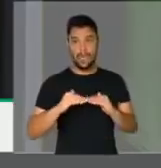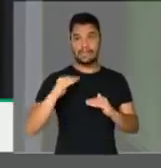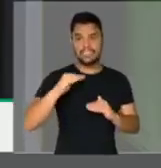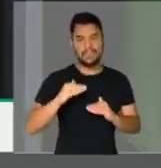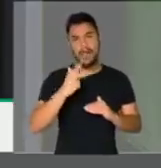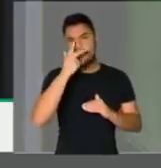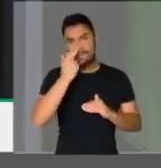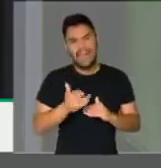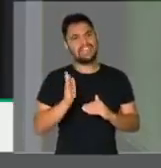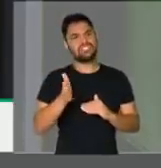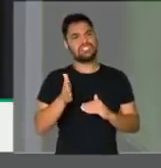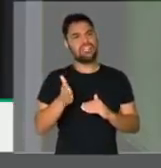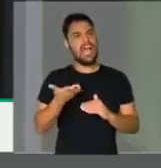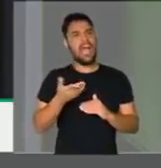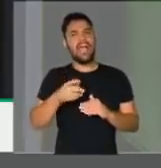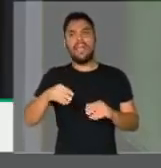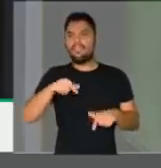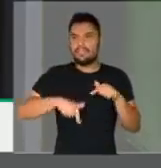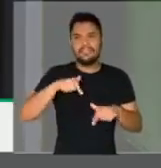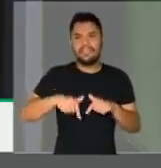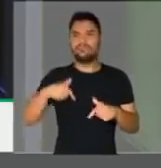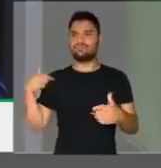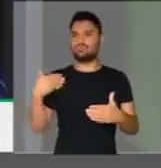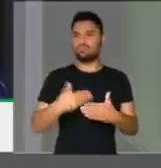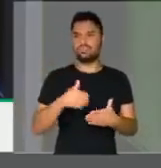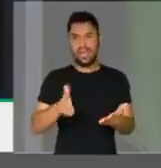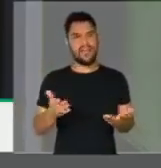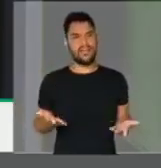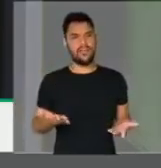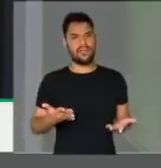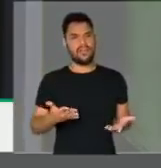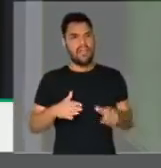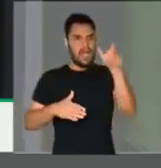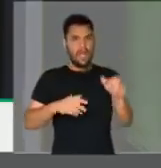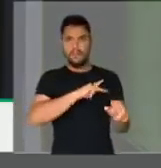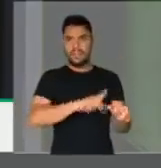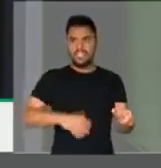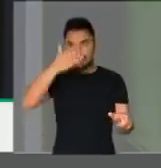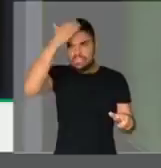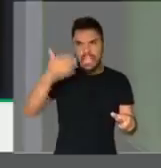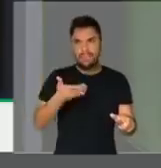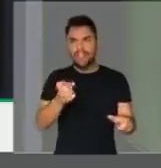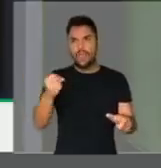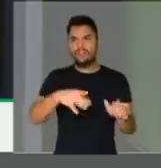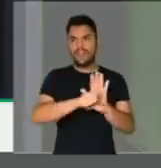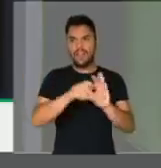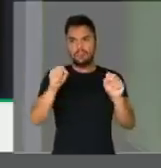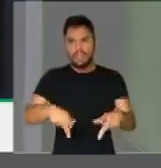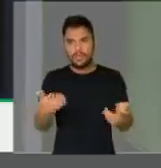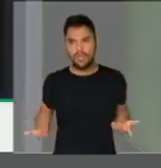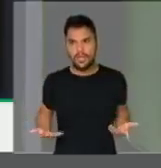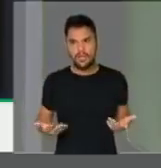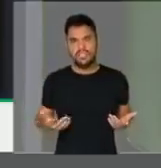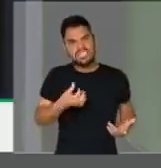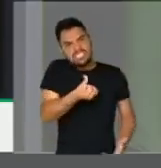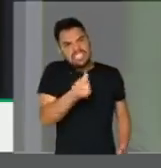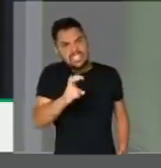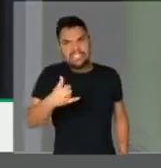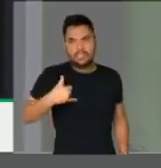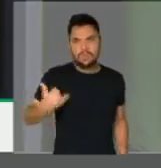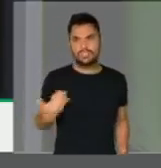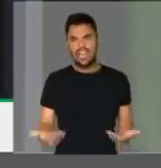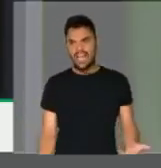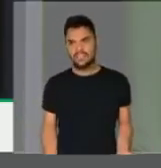validade vencido, já está no lucro. Porcaria é esse no Temer? Ainda vem com essa porcaria da reforma da Previdência, 65